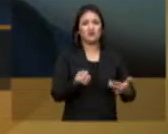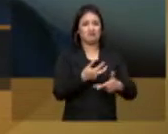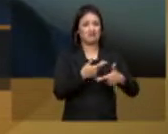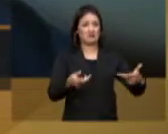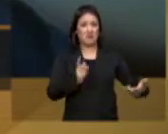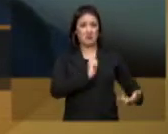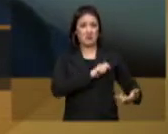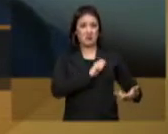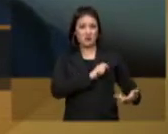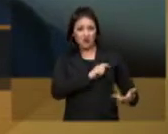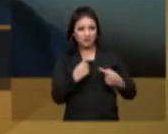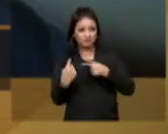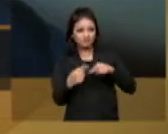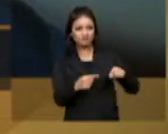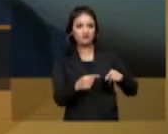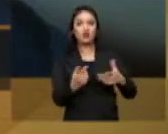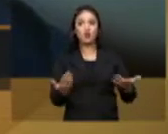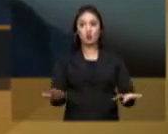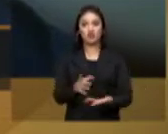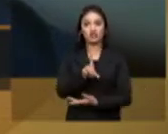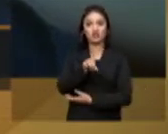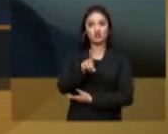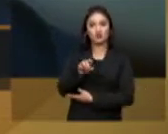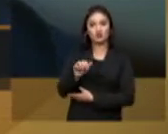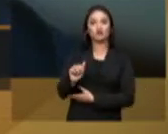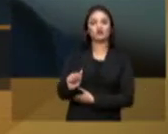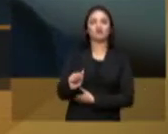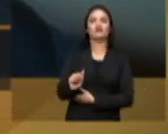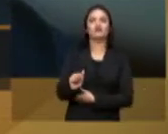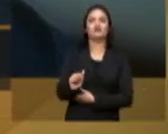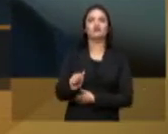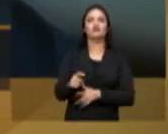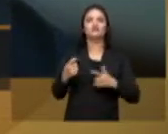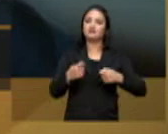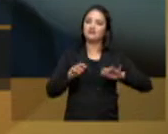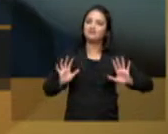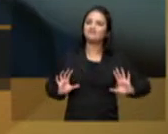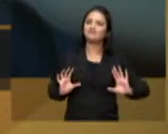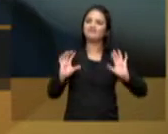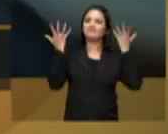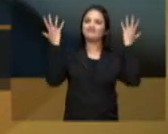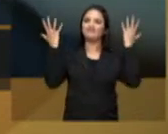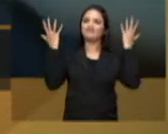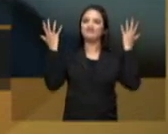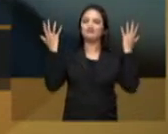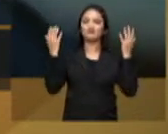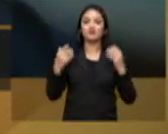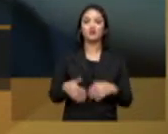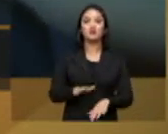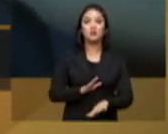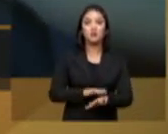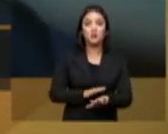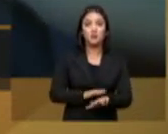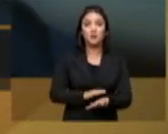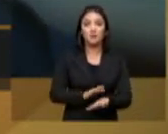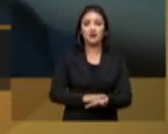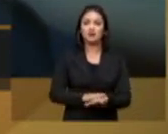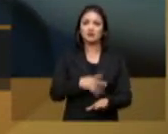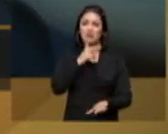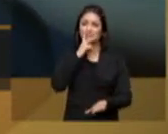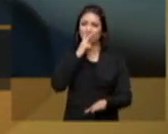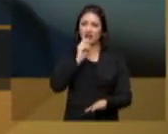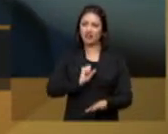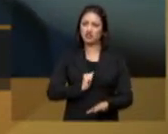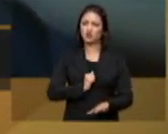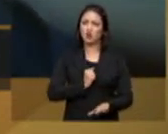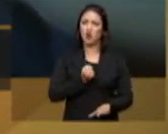há de ser, sem dúvida, celebrada. Nos momentos em que o ódio quer se retomar